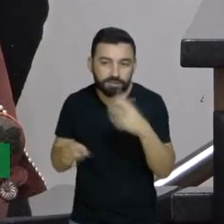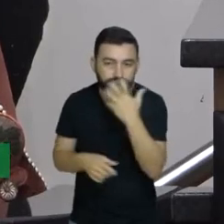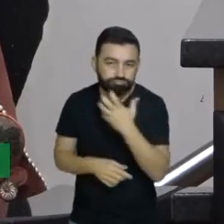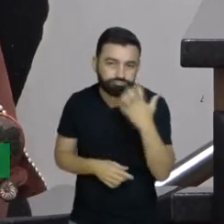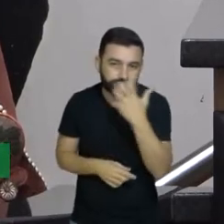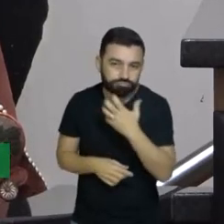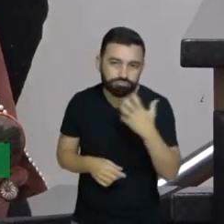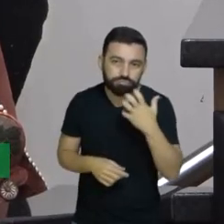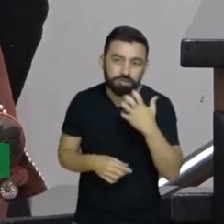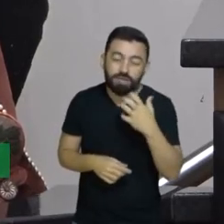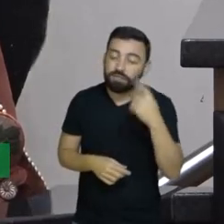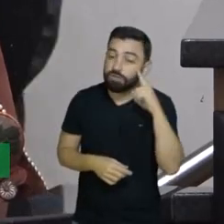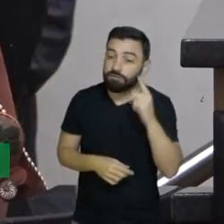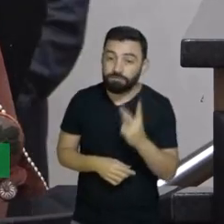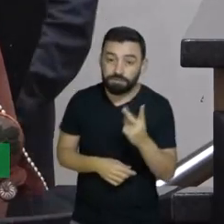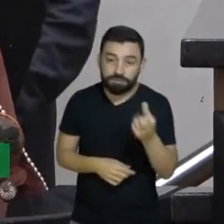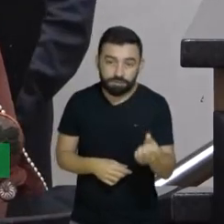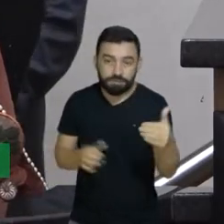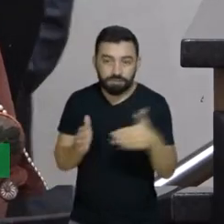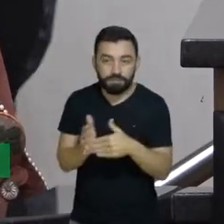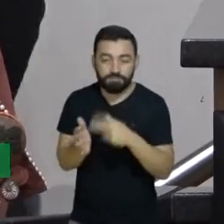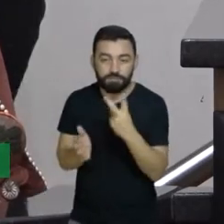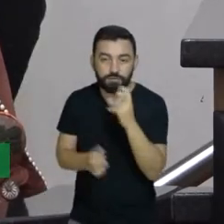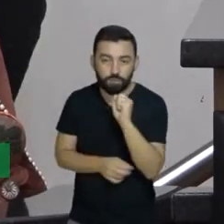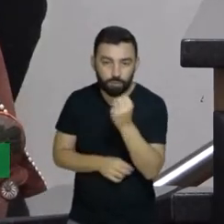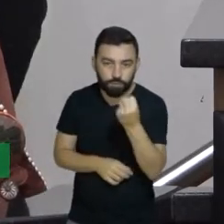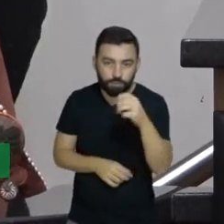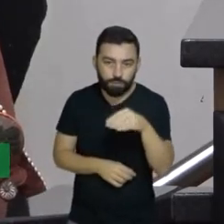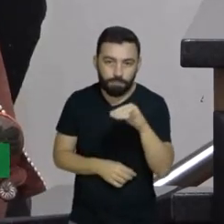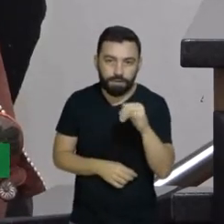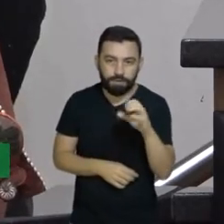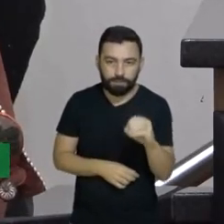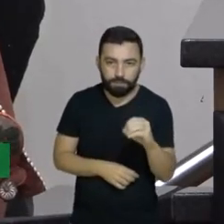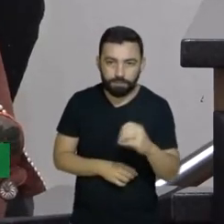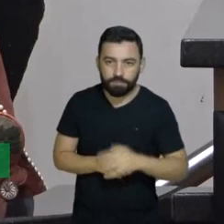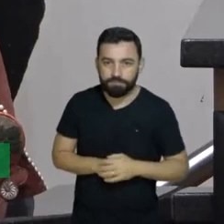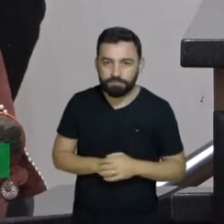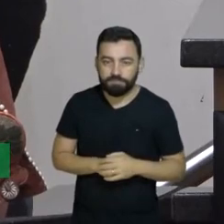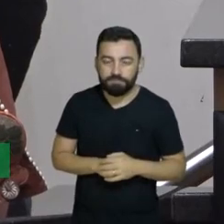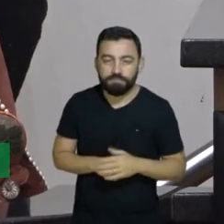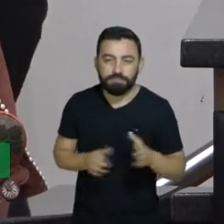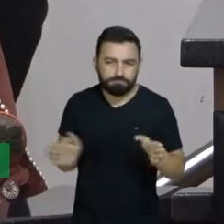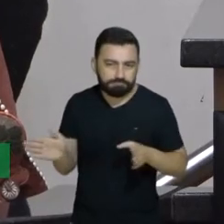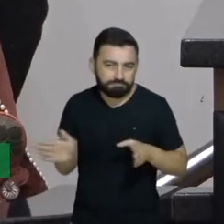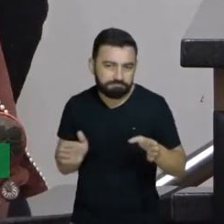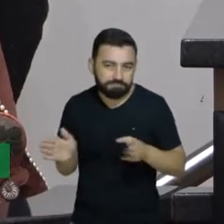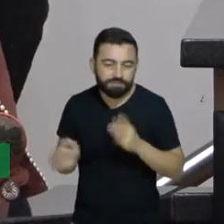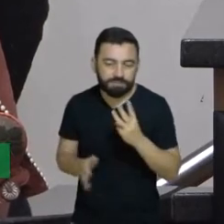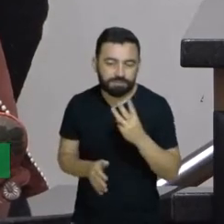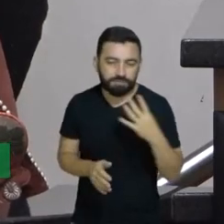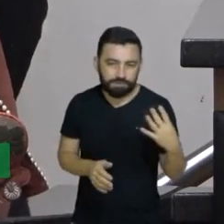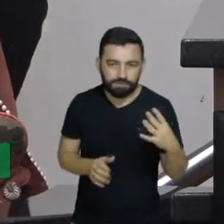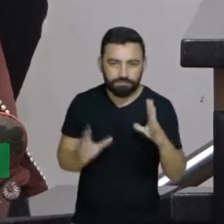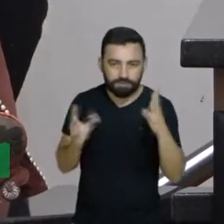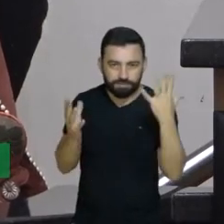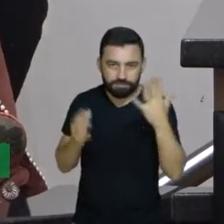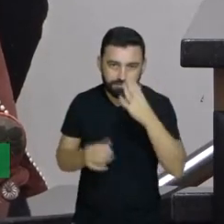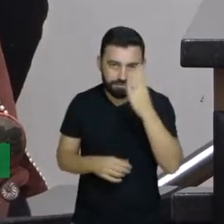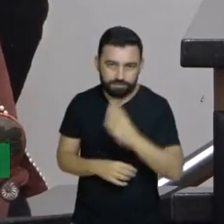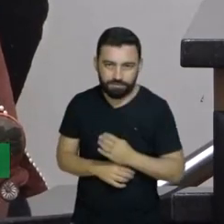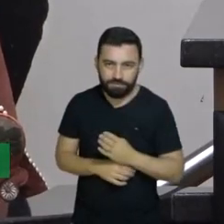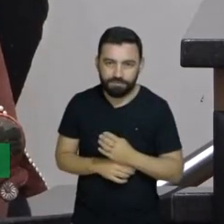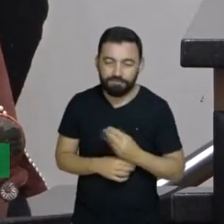acontece do dia 26 a 28 de maio, durante a 34ª Festa Nacional do Pinhão. Vida